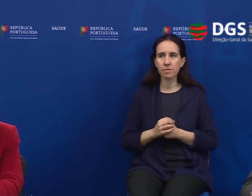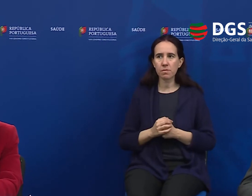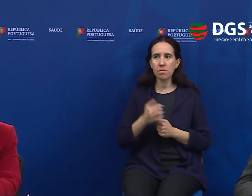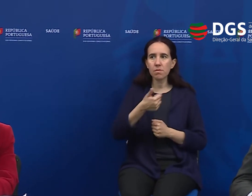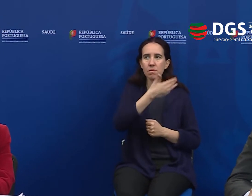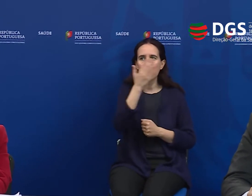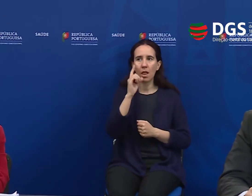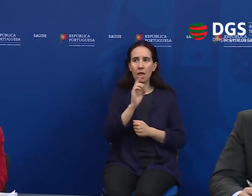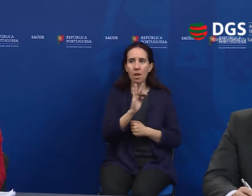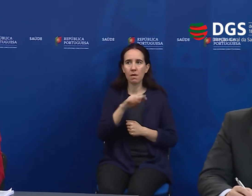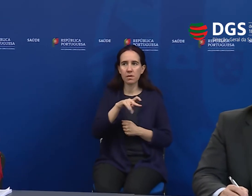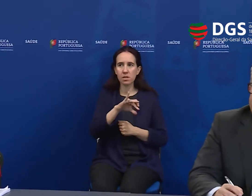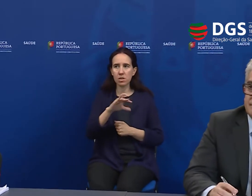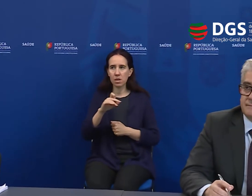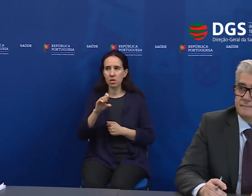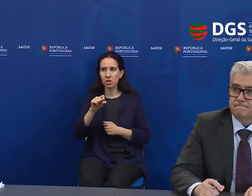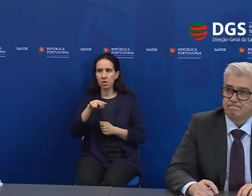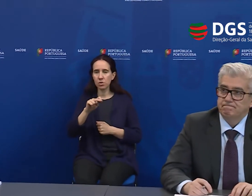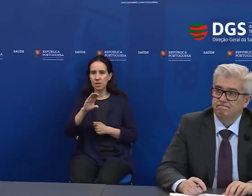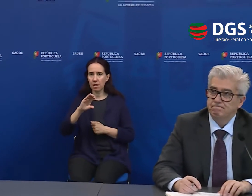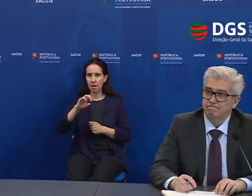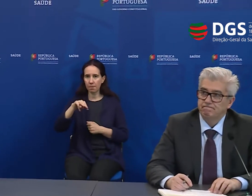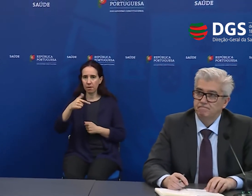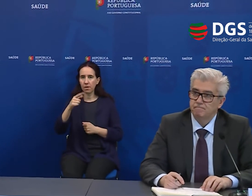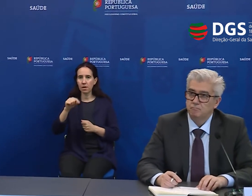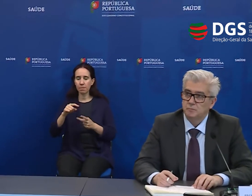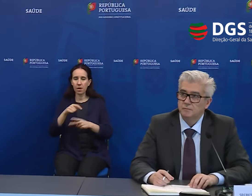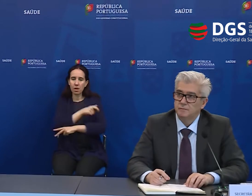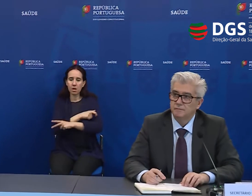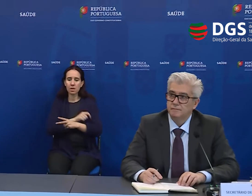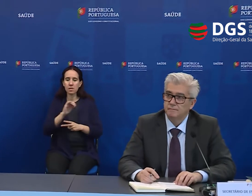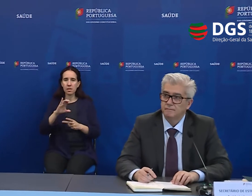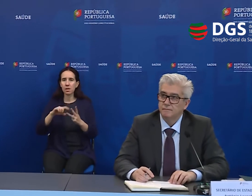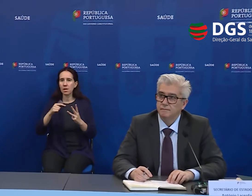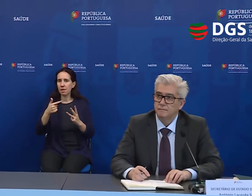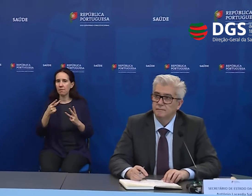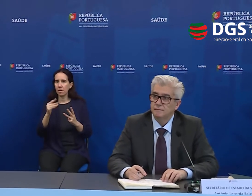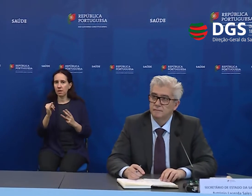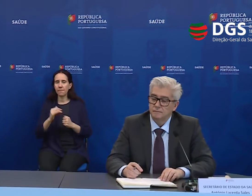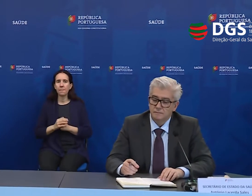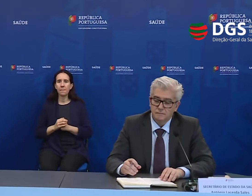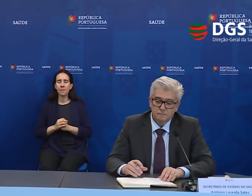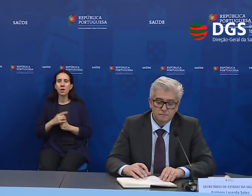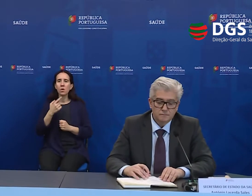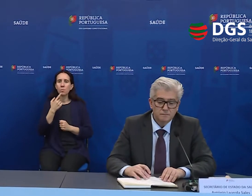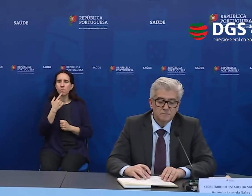Bom dia, Francisca Genésio, CMTV, ao serviço também da SIC e da TVI. Eu gostaria de perceber,